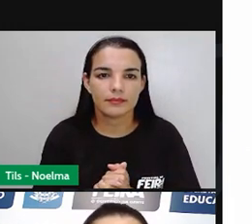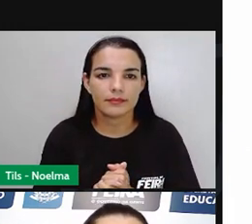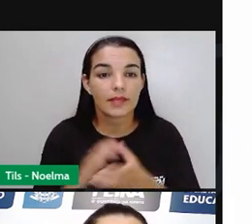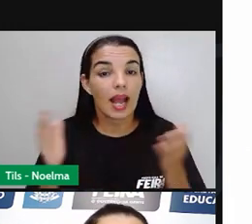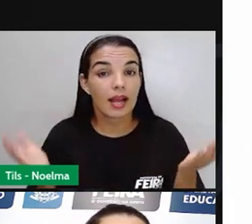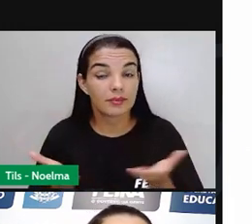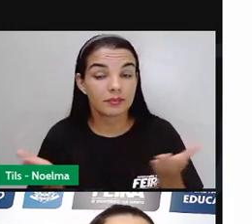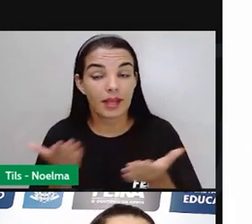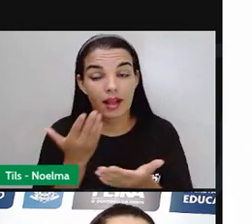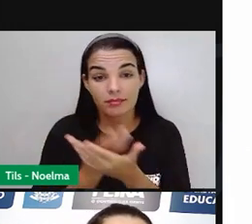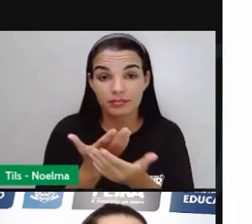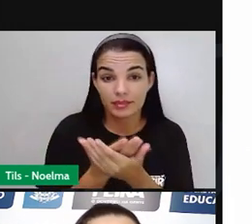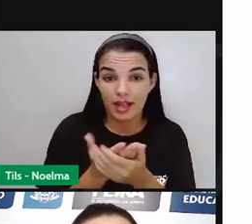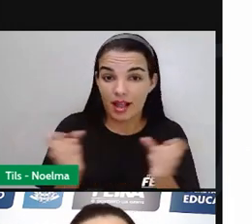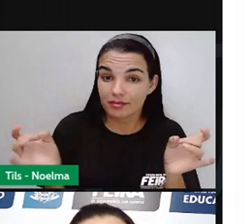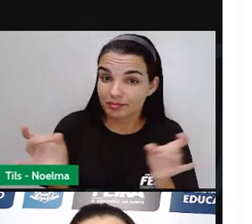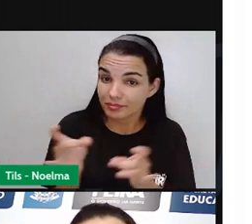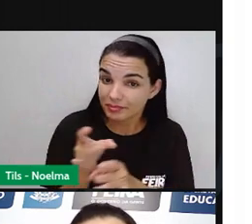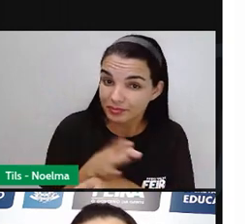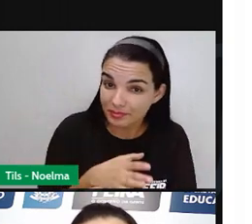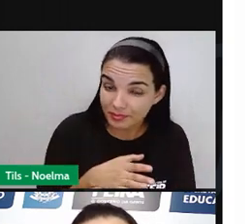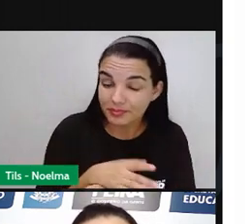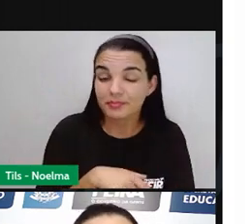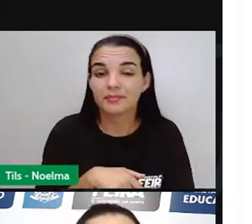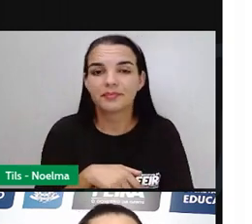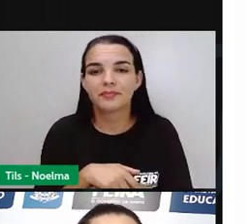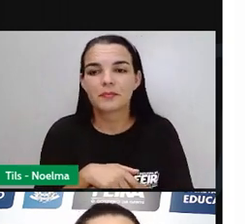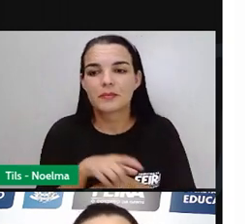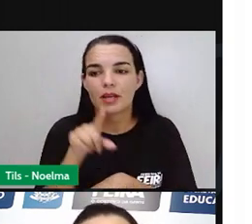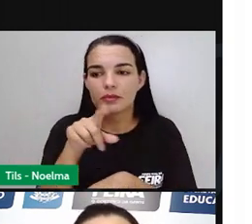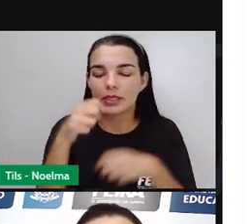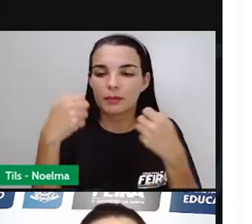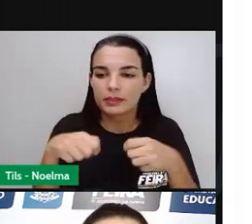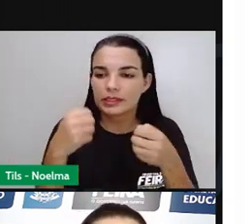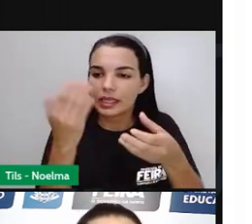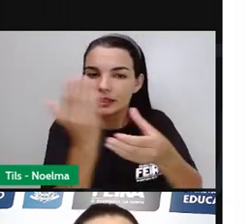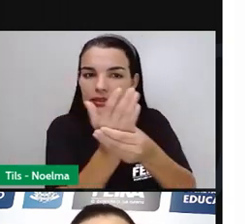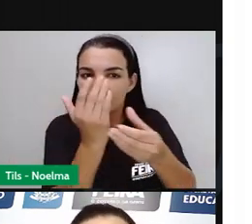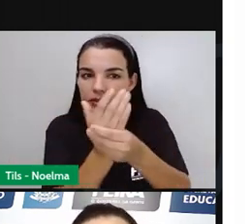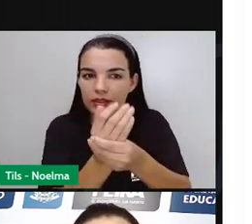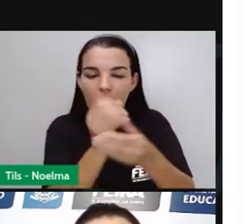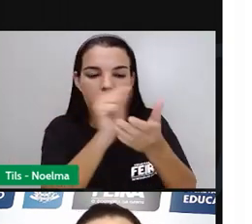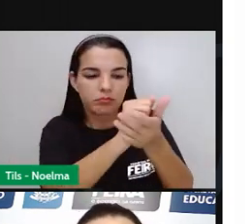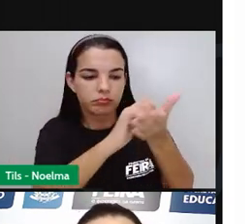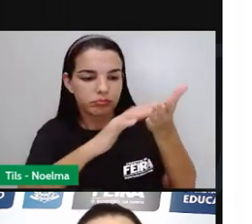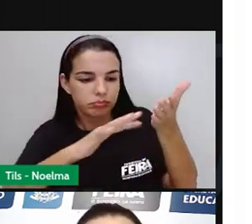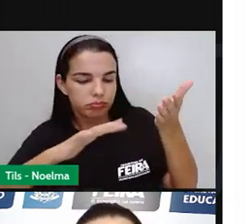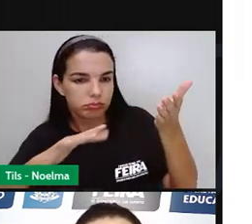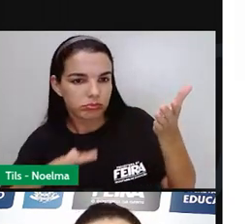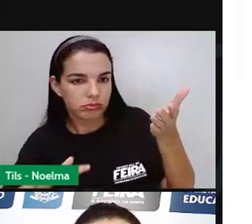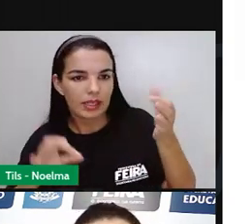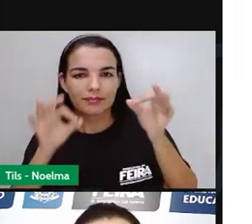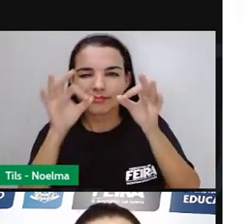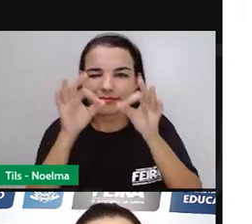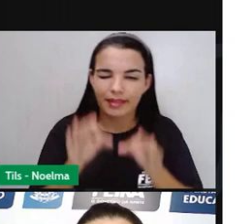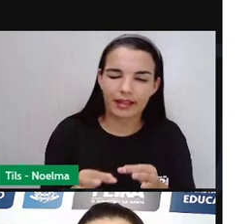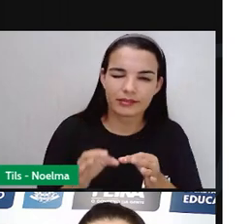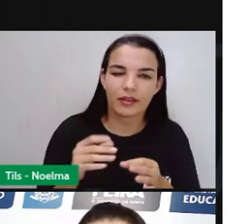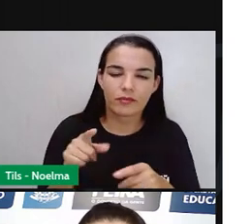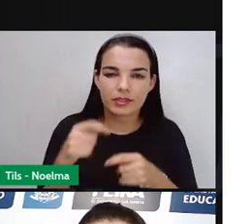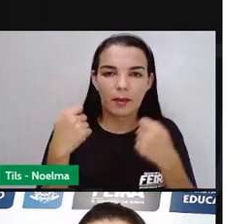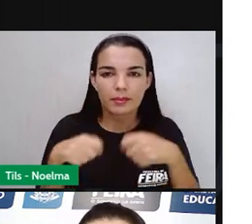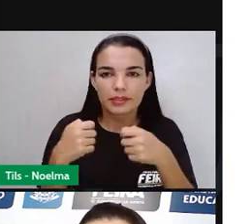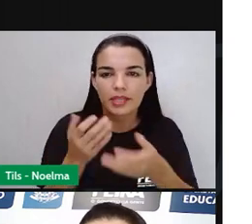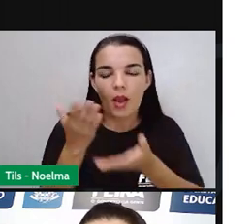A nossa aula, ela se encerra por aqui. Pegue o seu bloco de atividade, realize a atividade direitinho aí, cuide